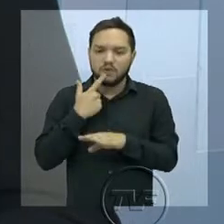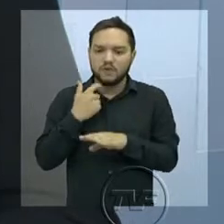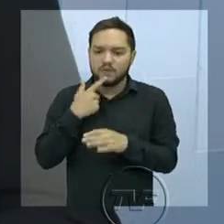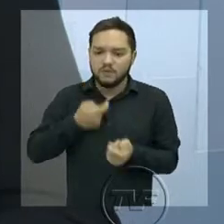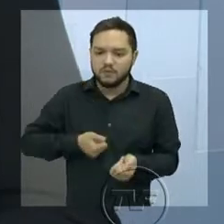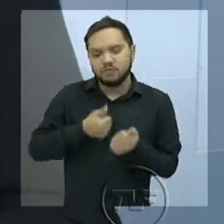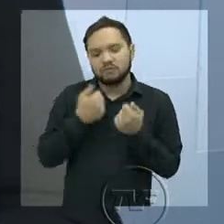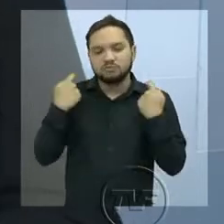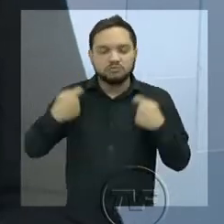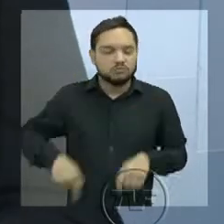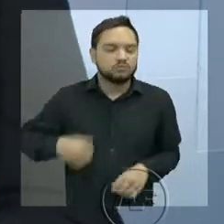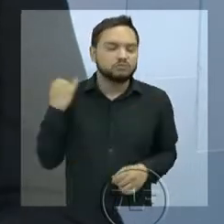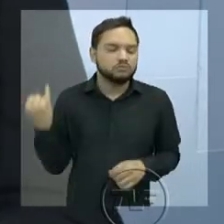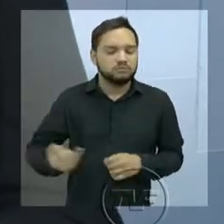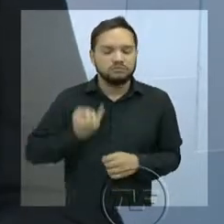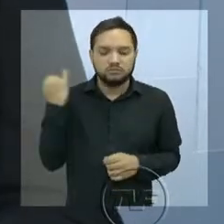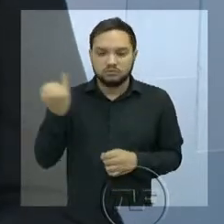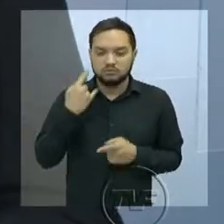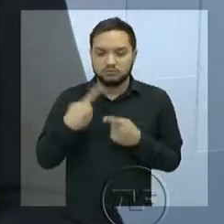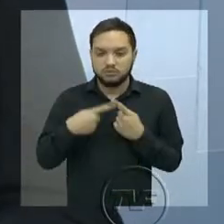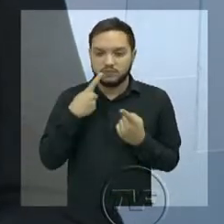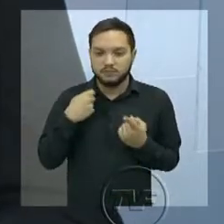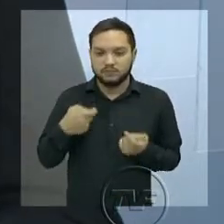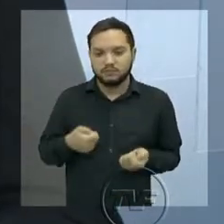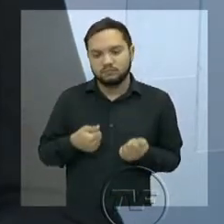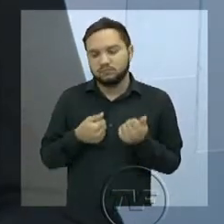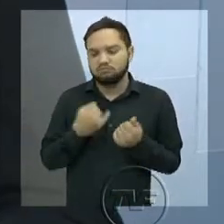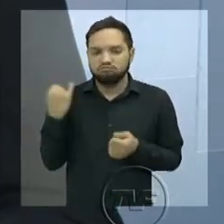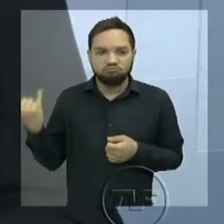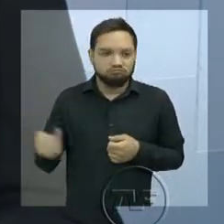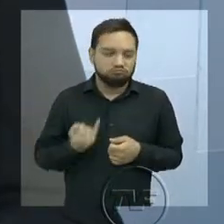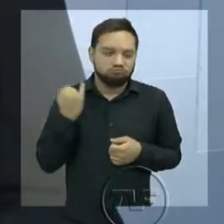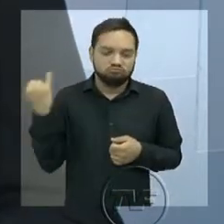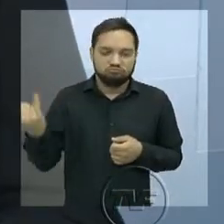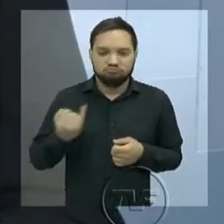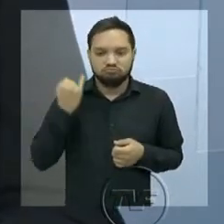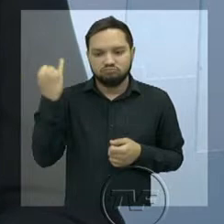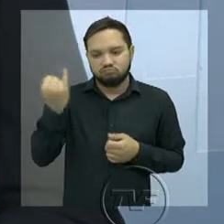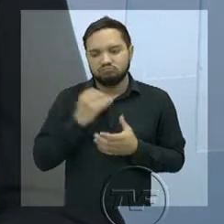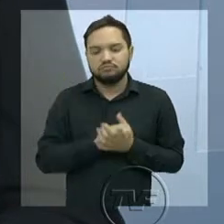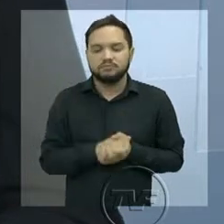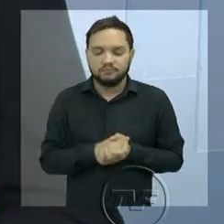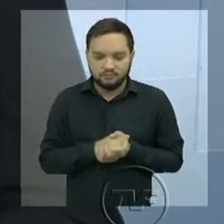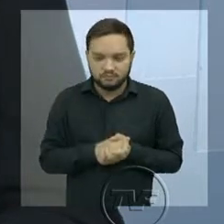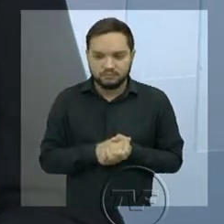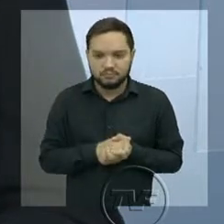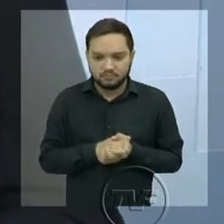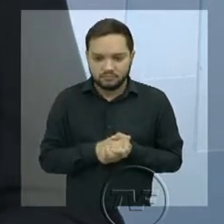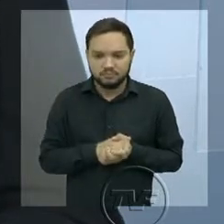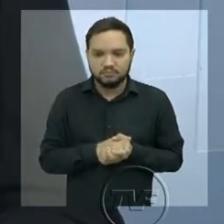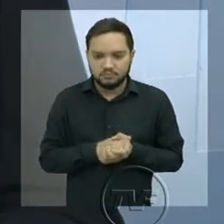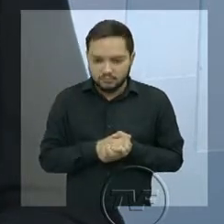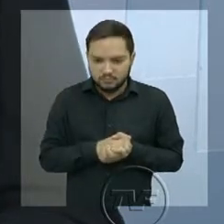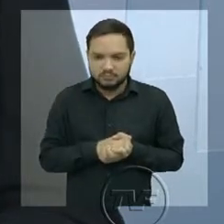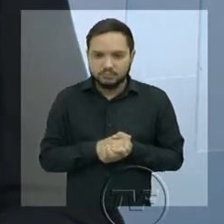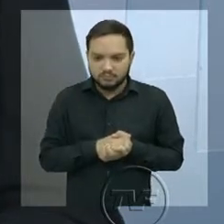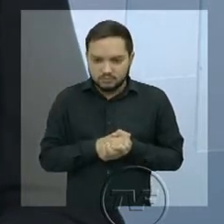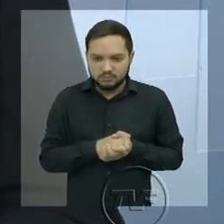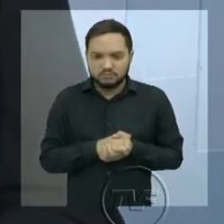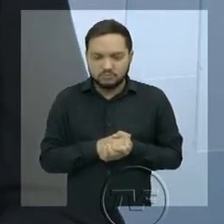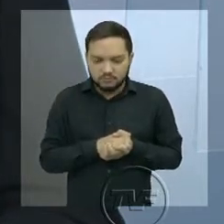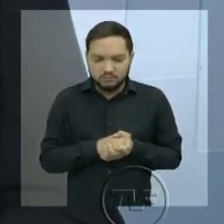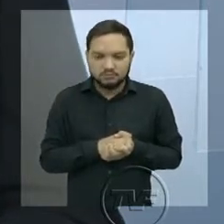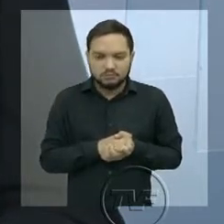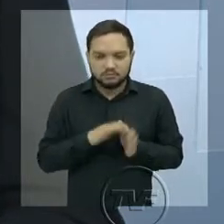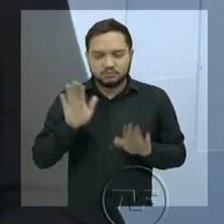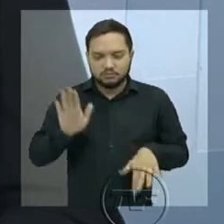necessário. As doações de sangue são algo imprescindível hoje em dia. Você não pode saber como, em